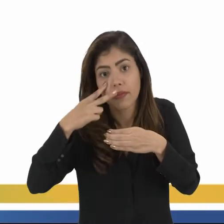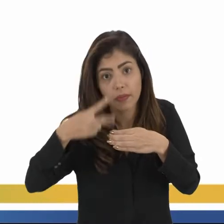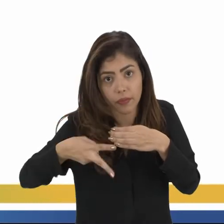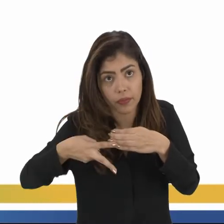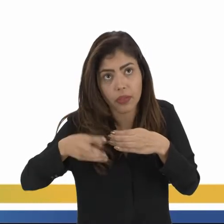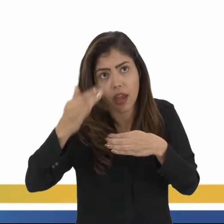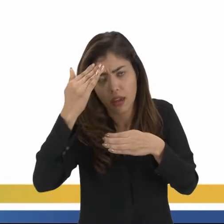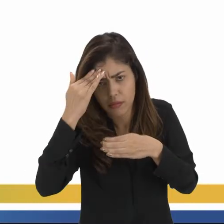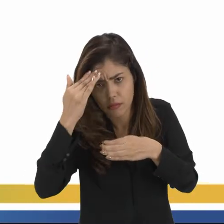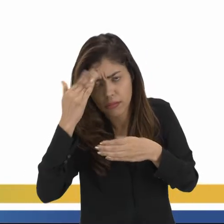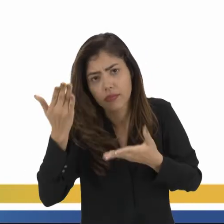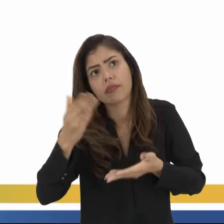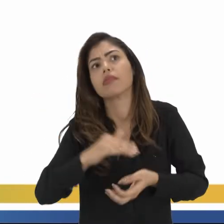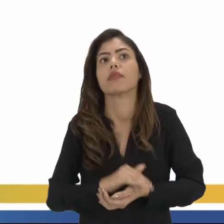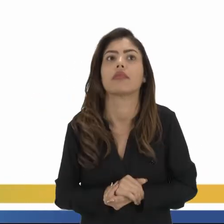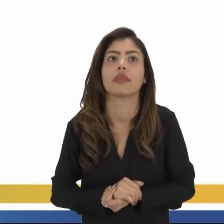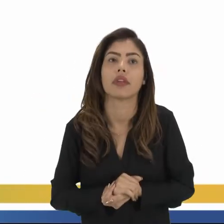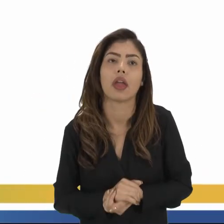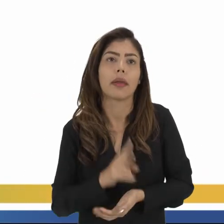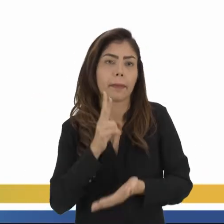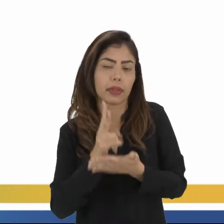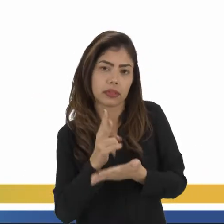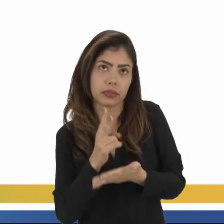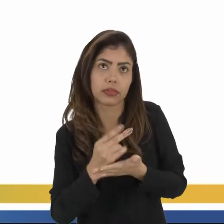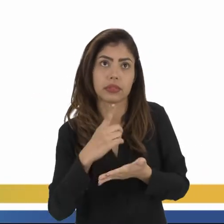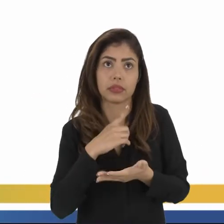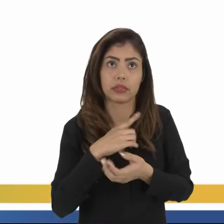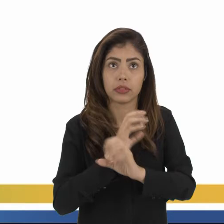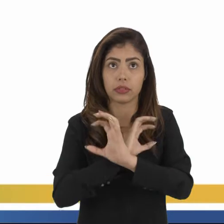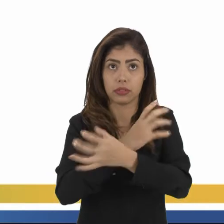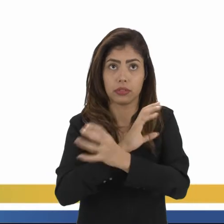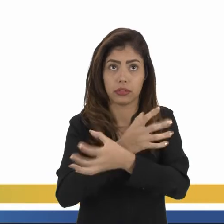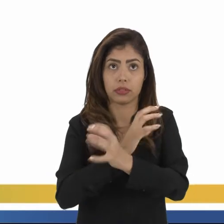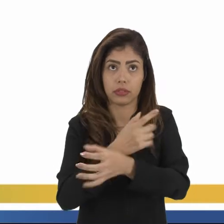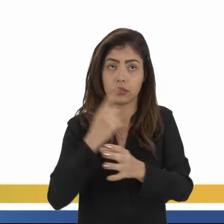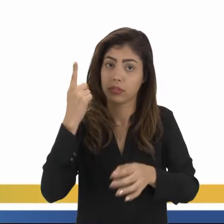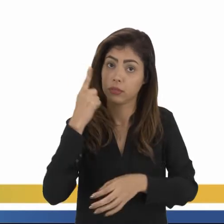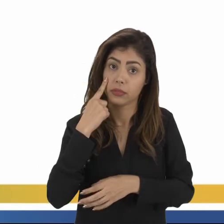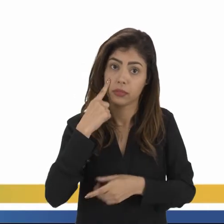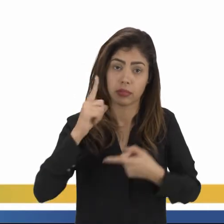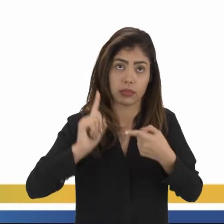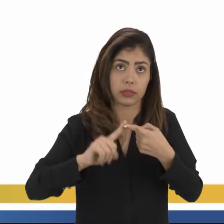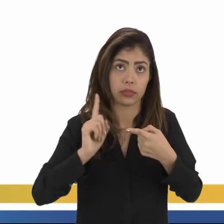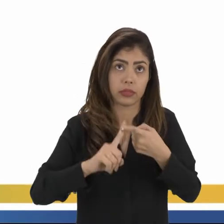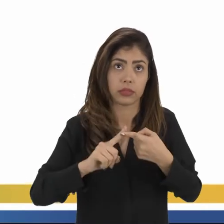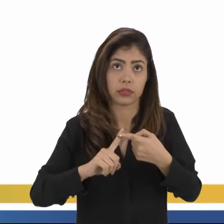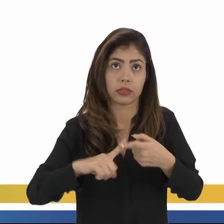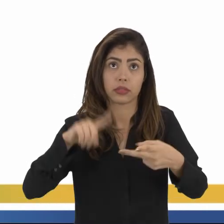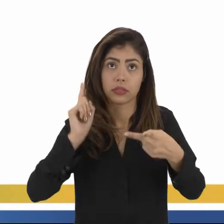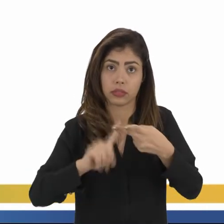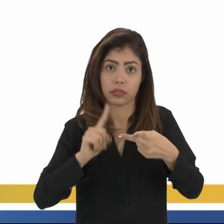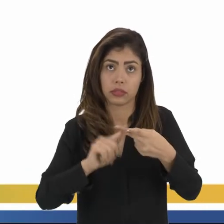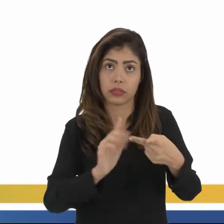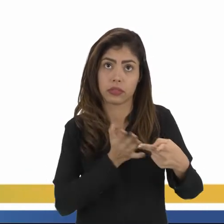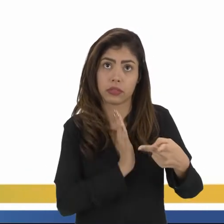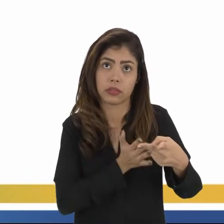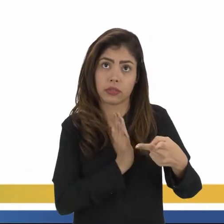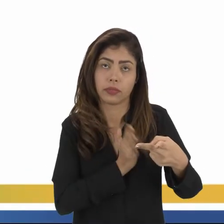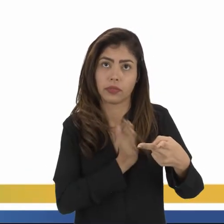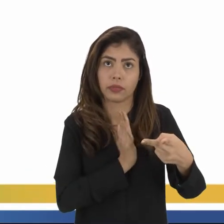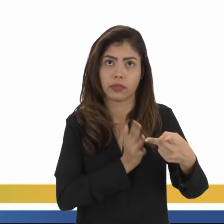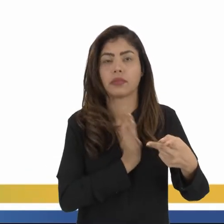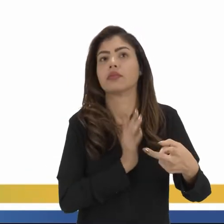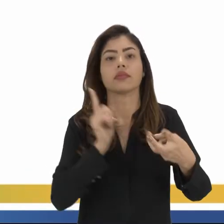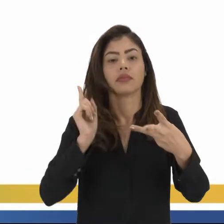possa entender. Do mesmo jeito, temos o estriado esquelético na primeira imagem, o estriado cardíaco na segunda